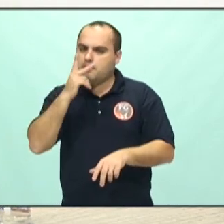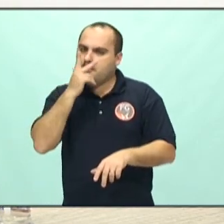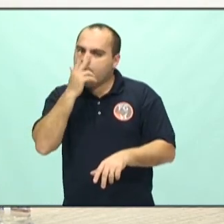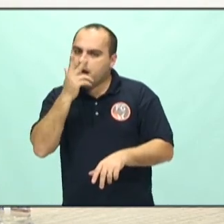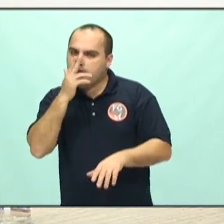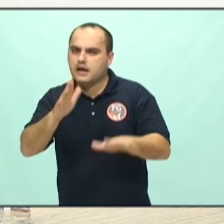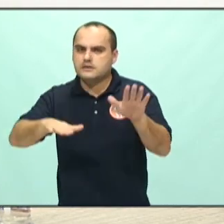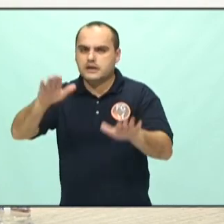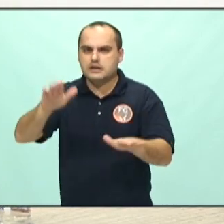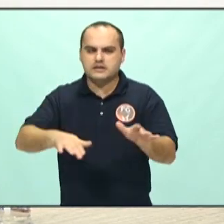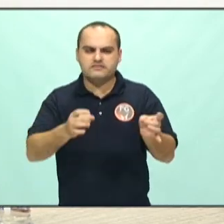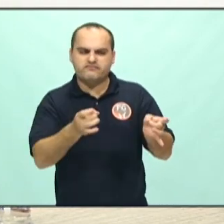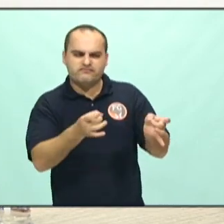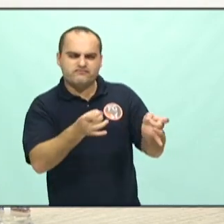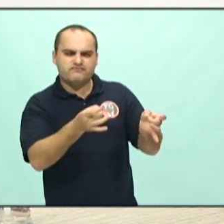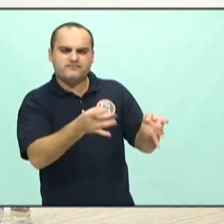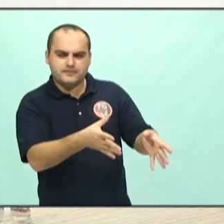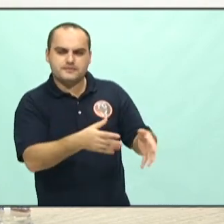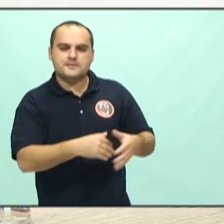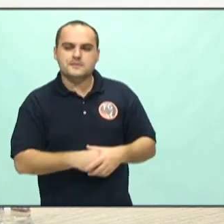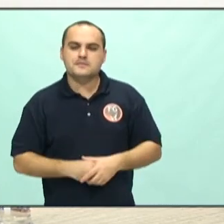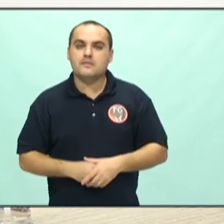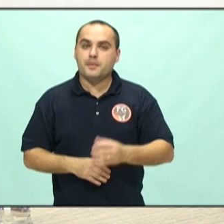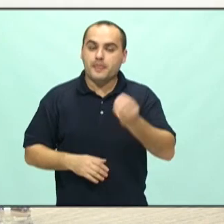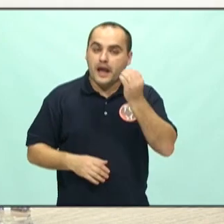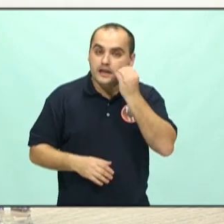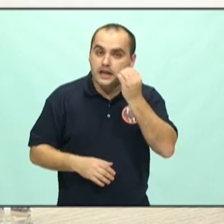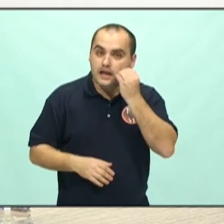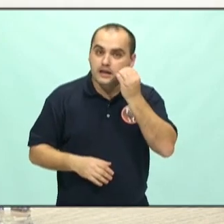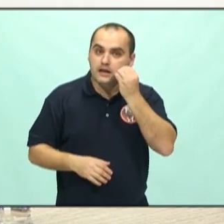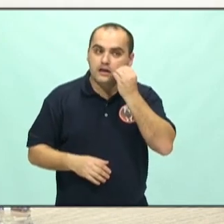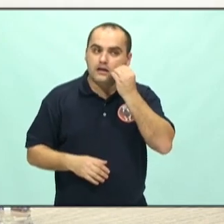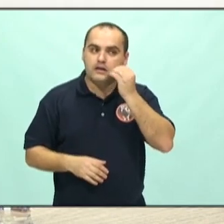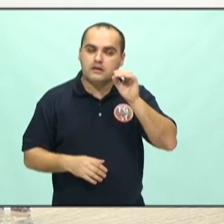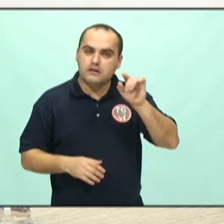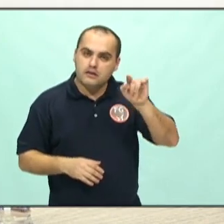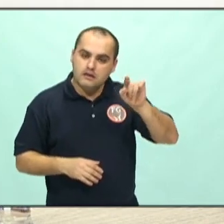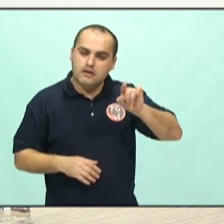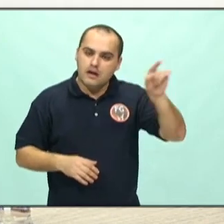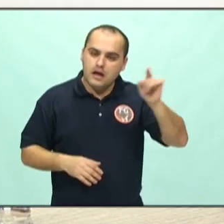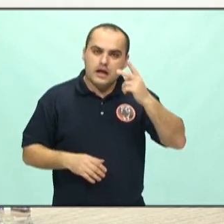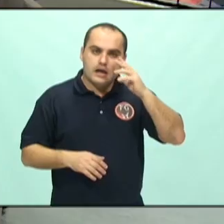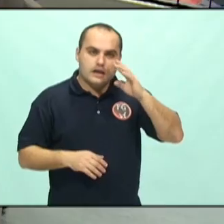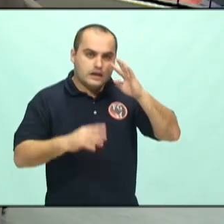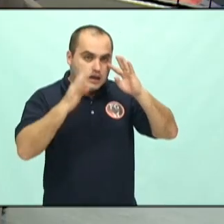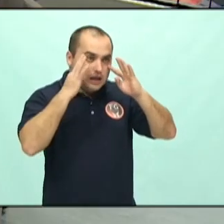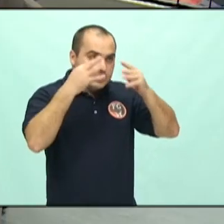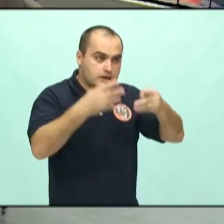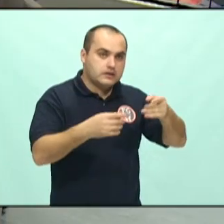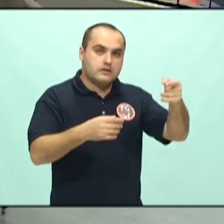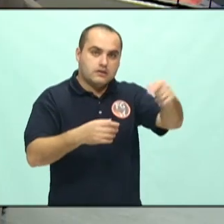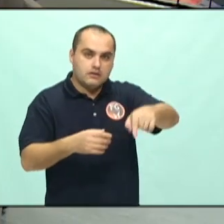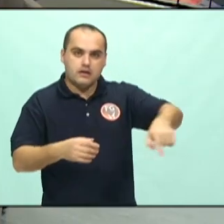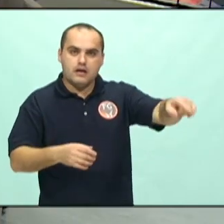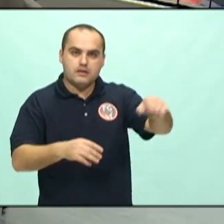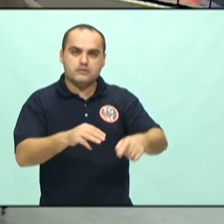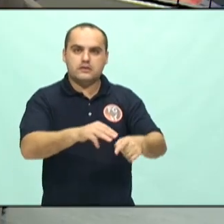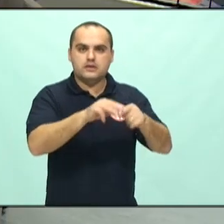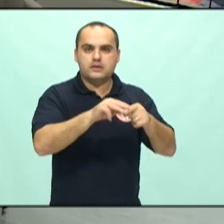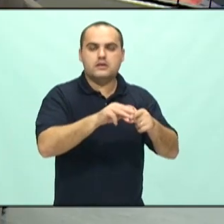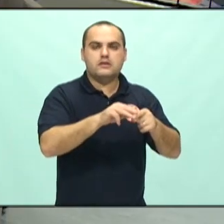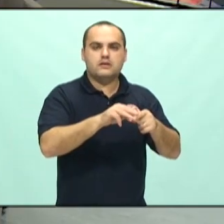pouco desassistidas. Então nós estamos tentando buscar dar mais atenção para esses municípios também, onde nós tivemos um